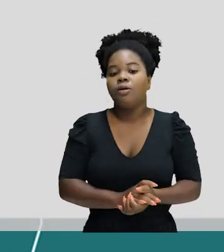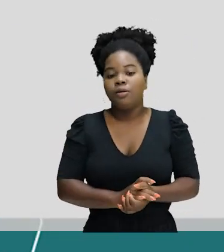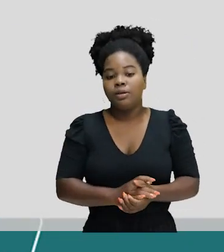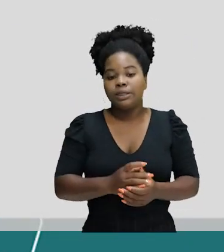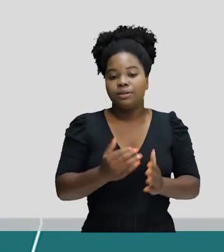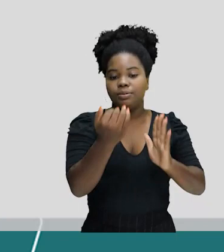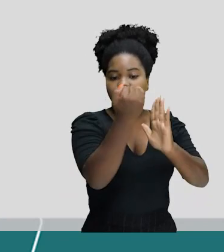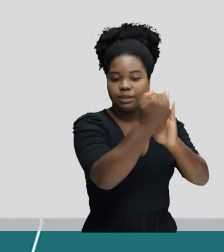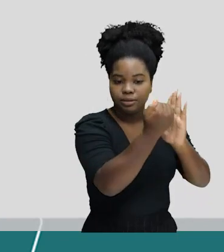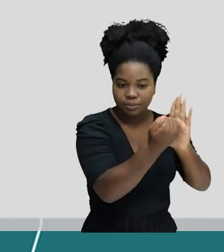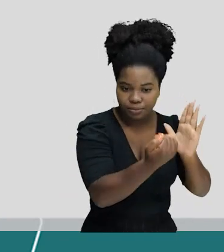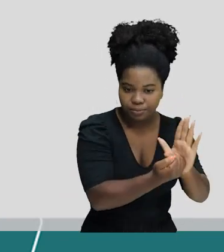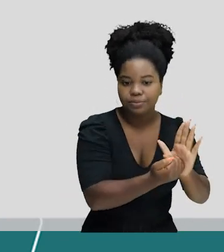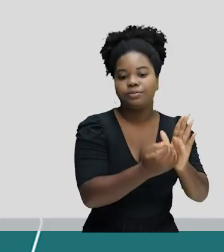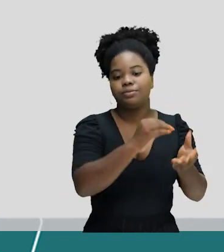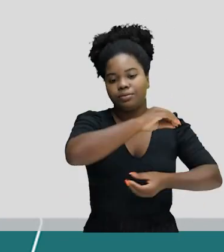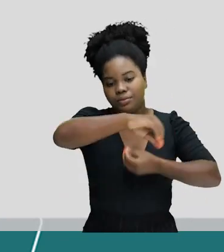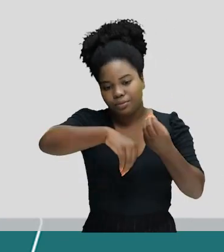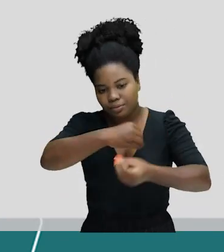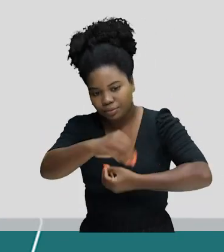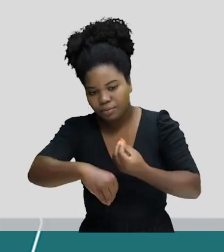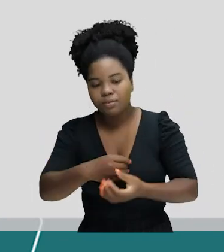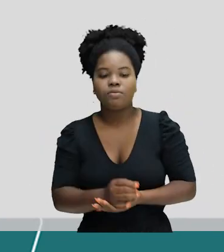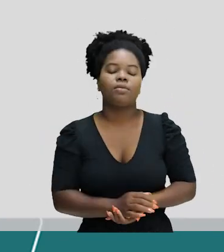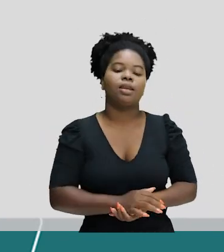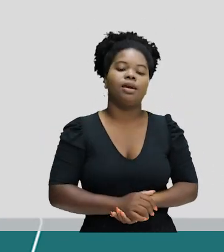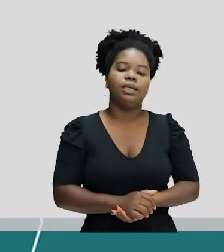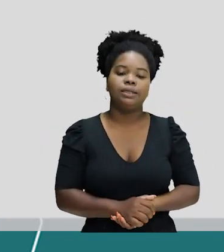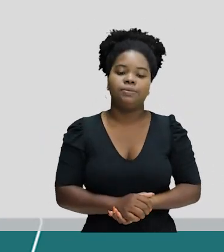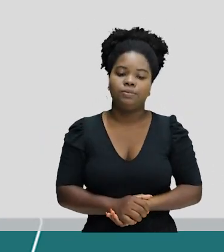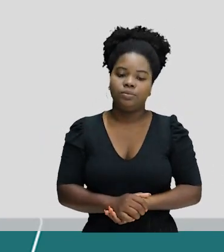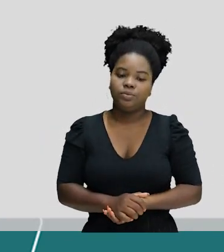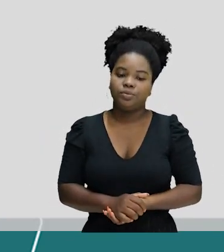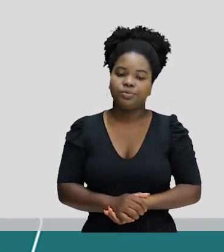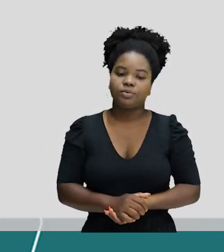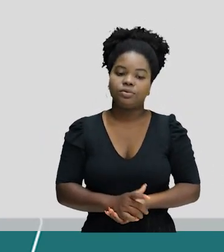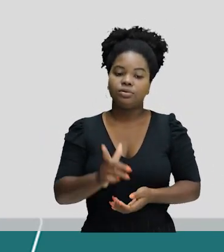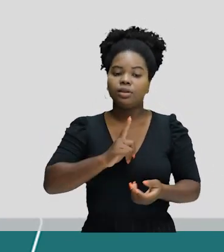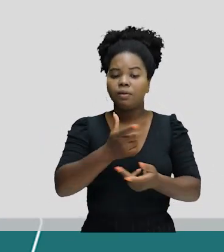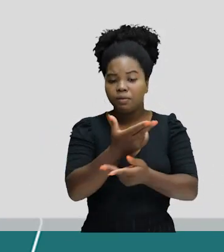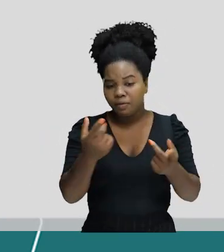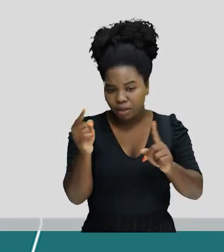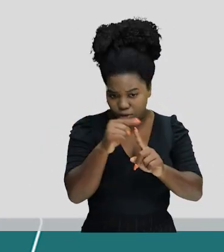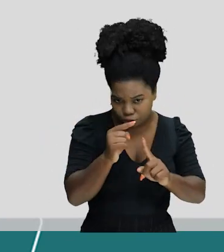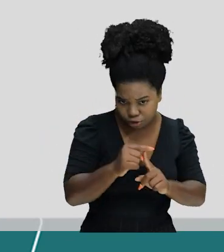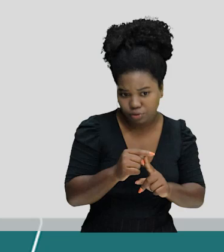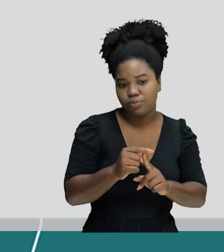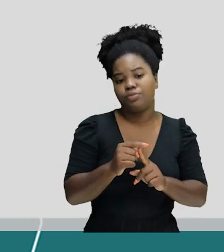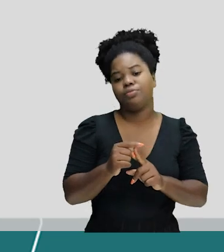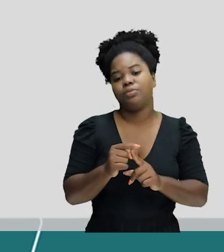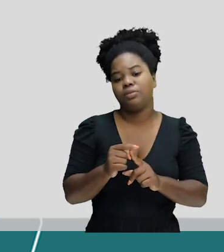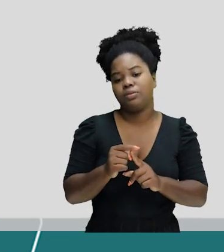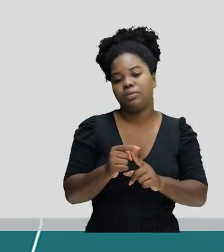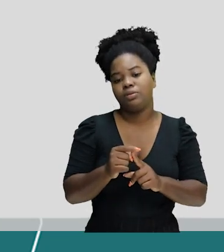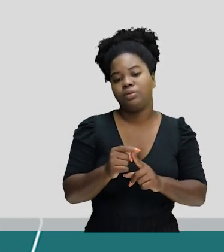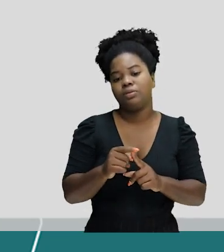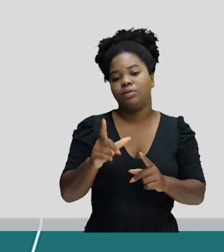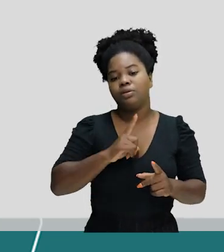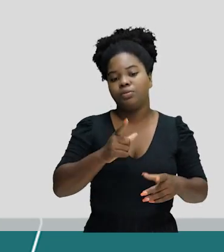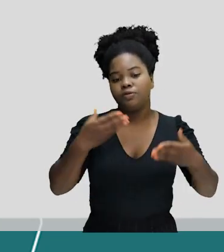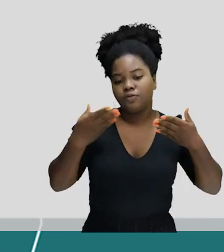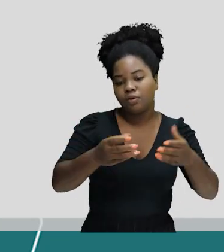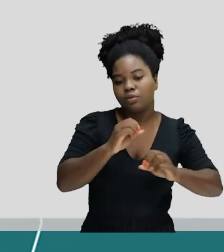de substâncias, ok? Os polímeros. E existem vários tipos de polímeros. Então, hoje nós vamos trabalhar